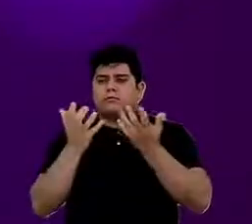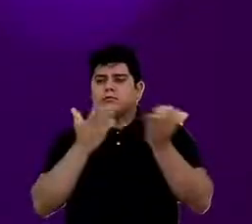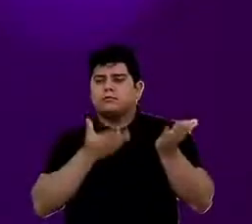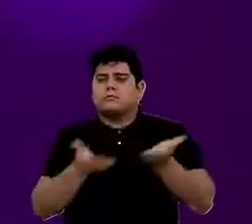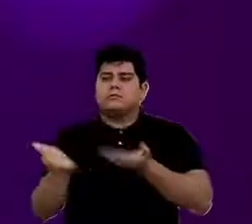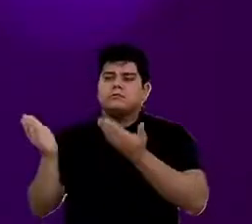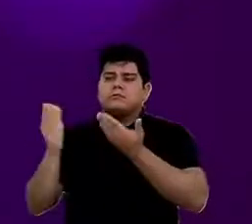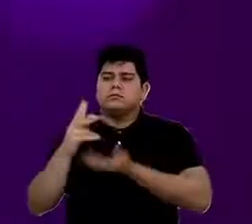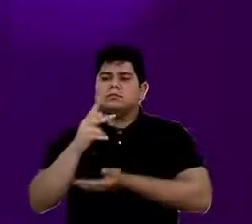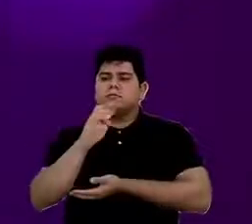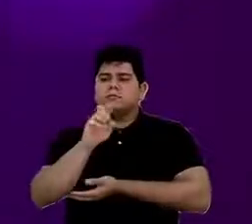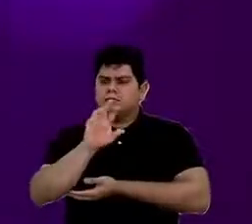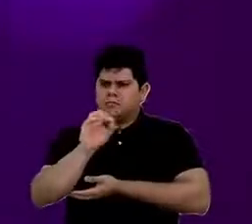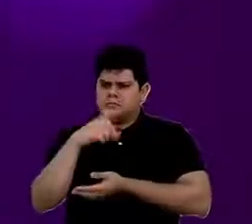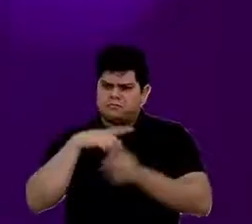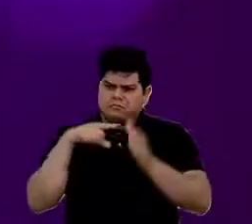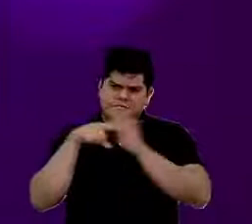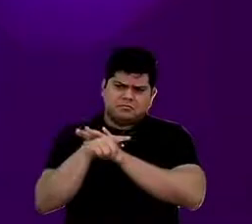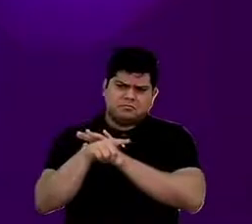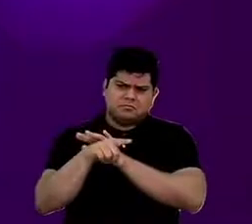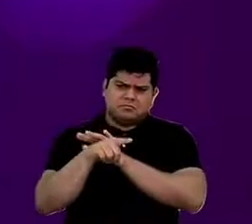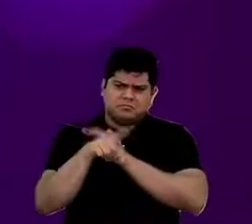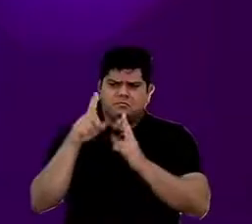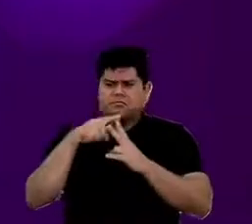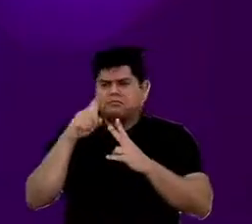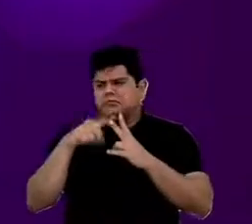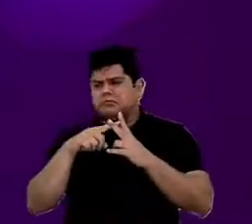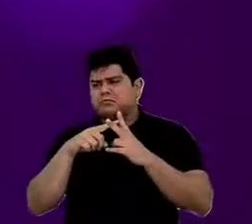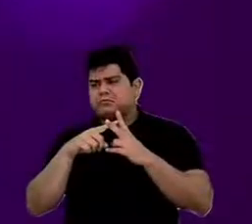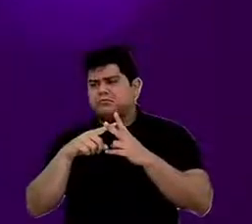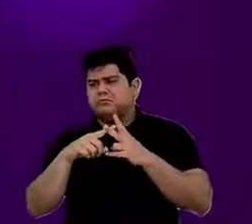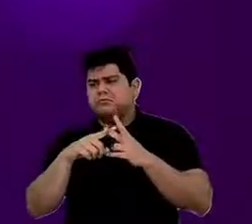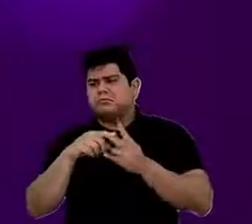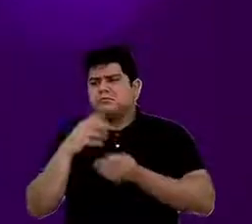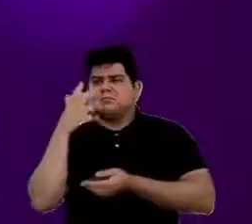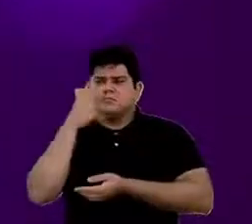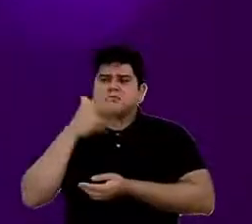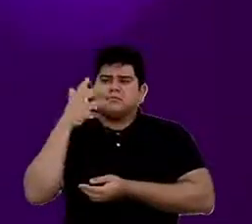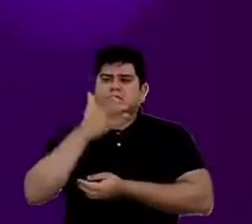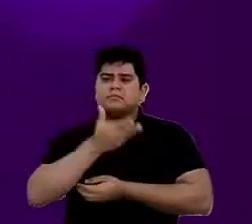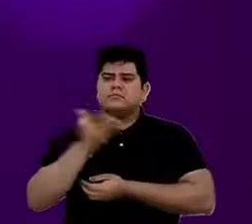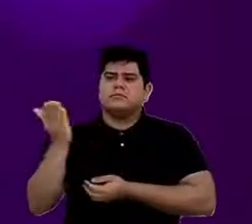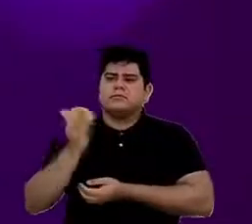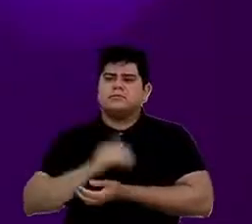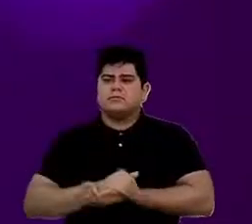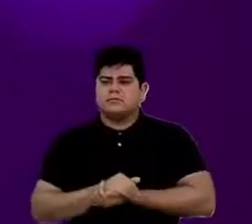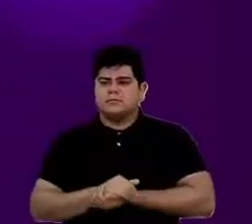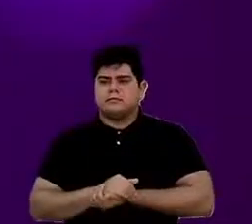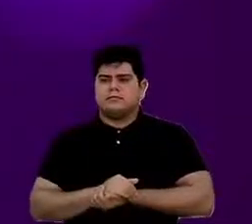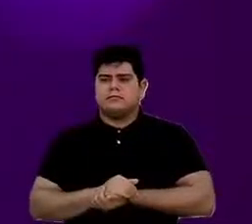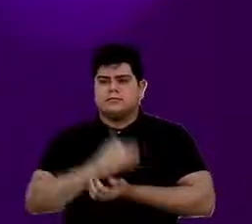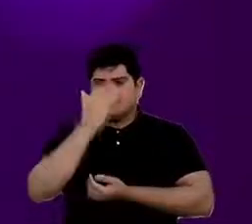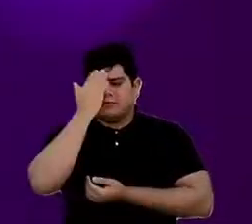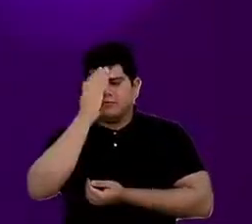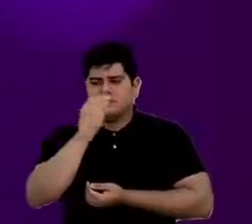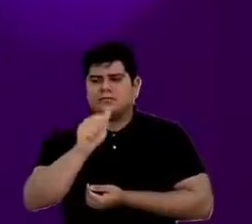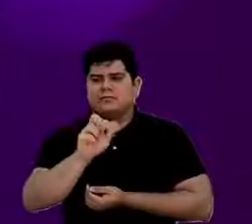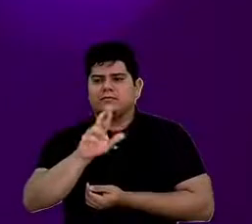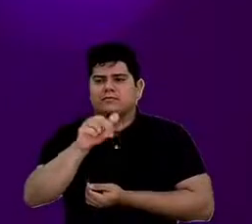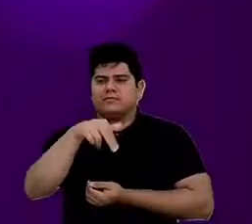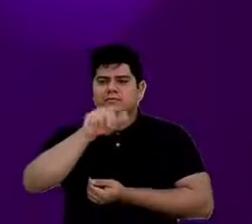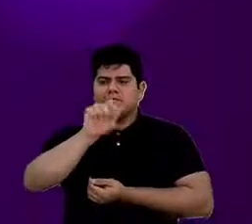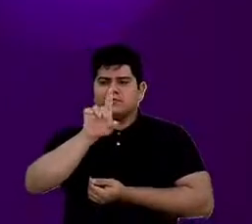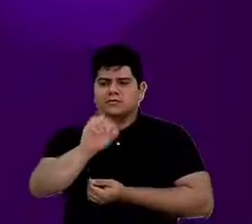Pedro, você tem alguma pergunta para um dos apresentadores? Obrigado, Arnaldo. Vamos aproveitar